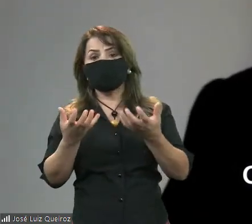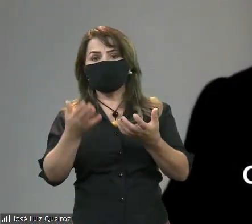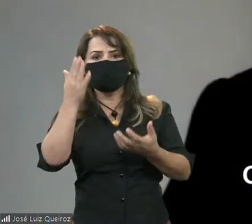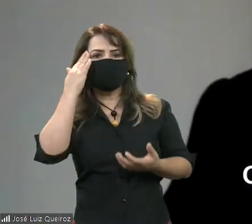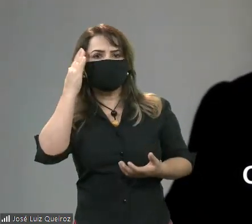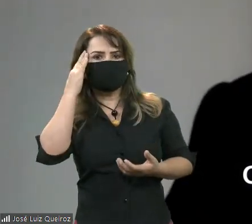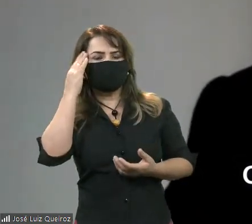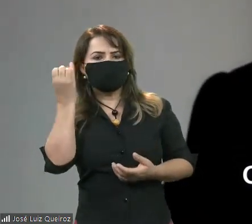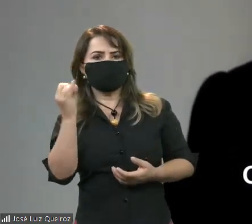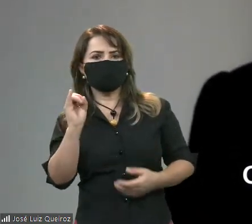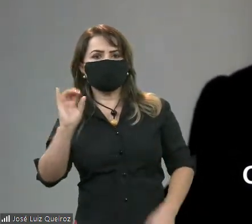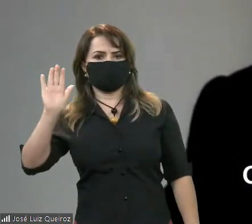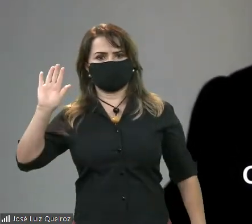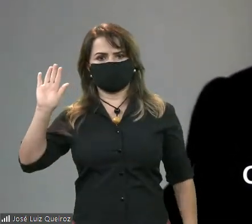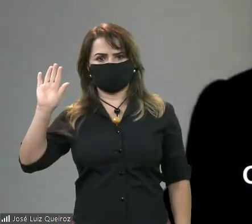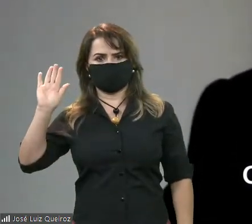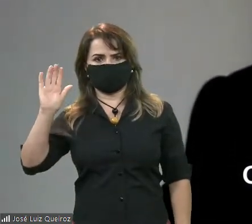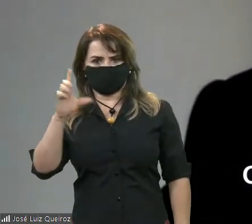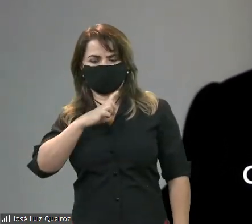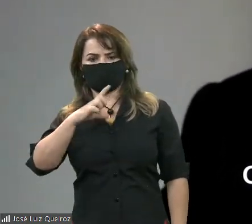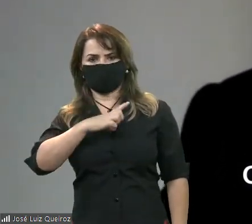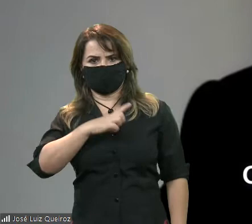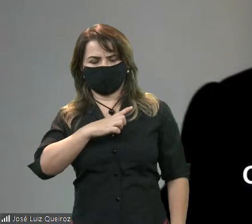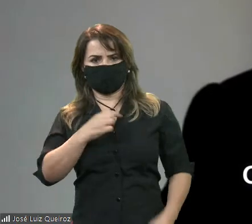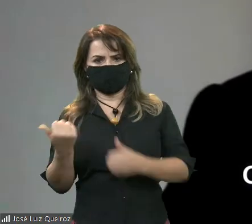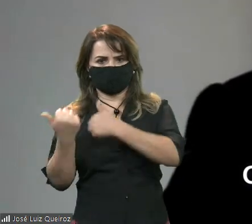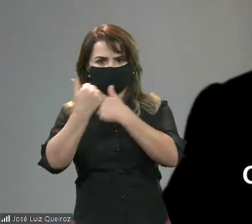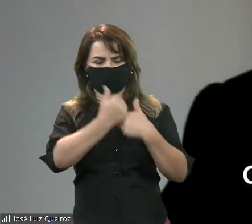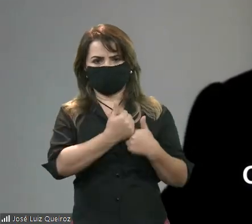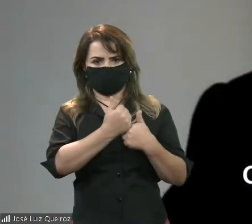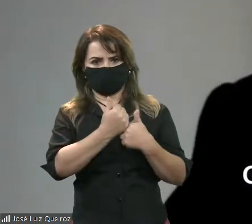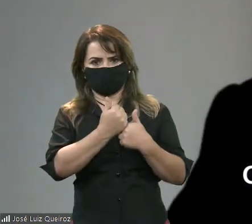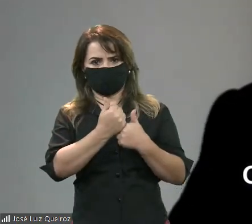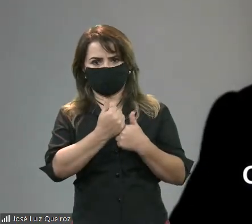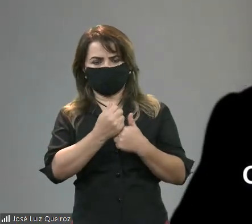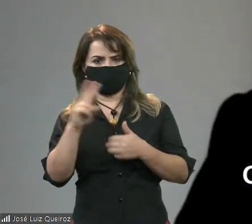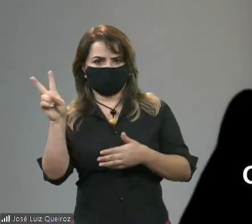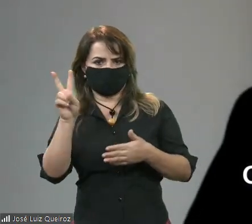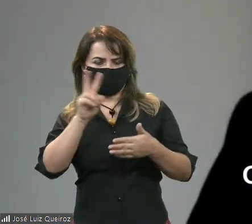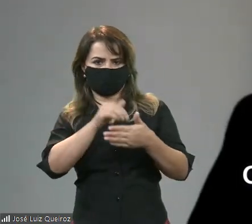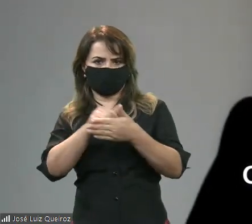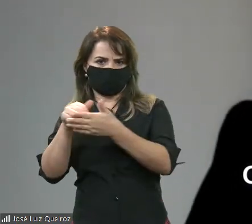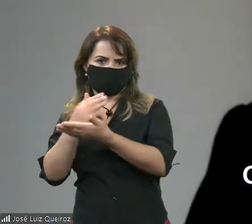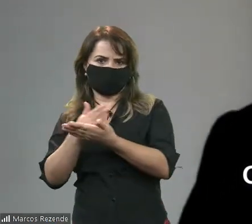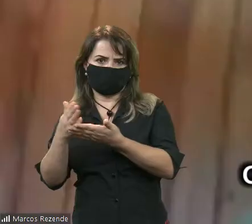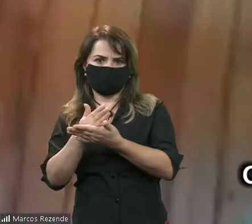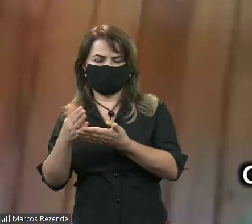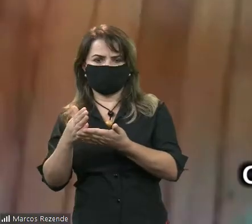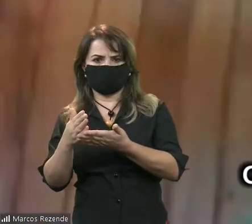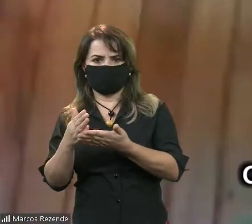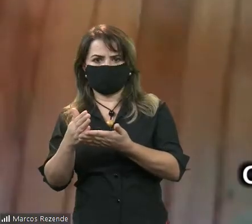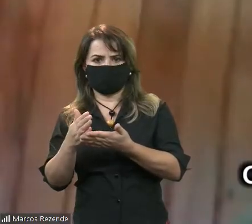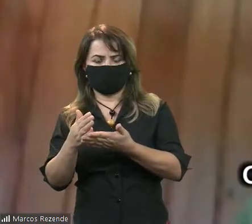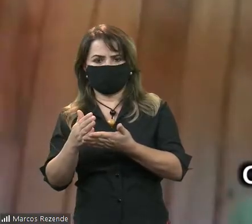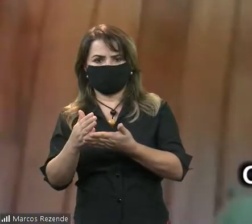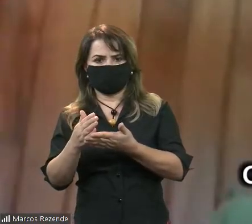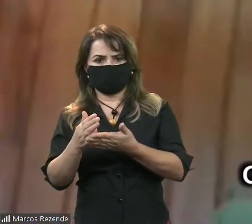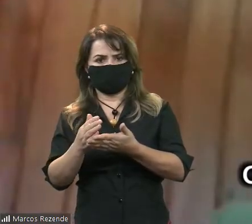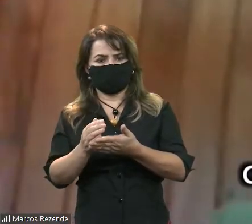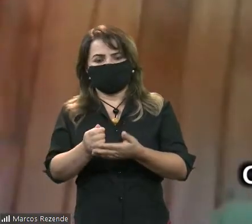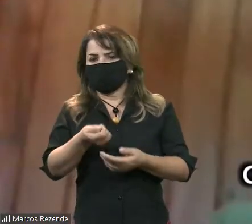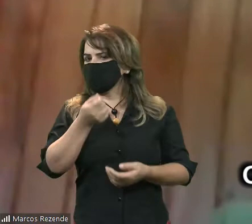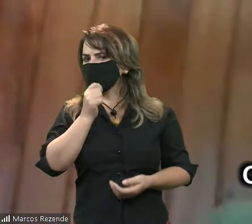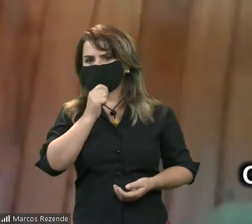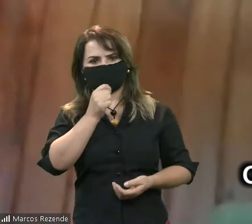candidato ao cargo de quarto secretário para que possa encaminhar a votação. Não chegou ao conhecimento